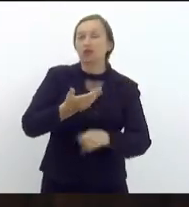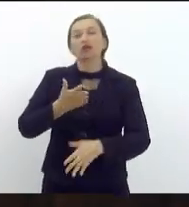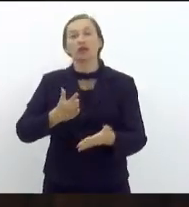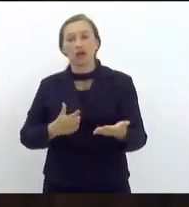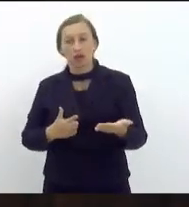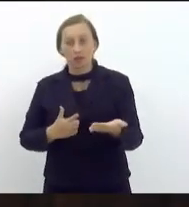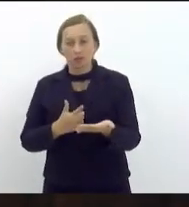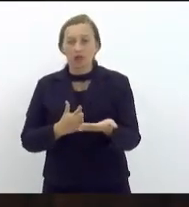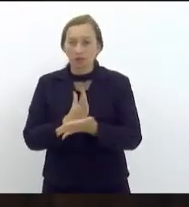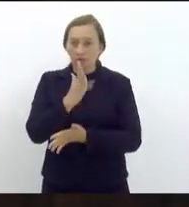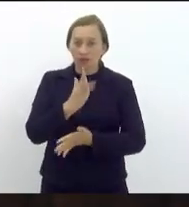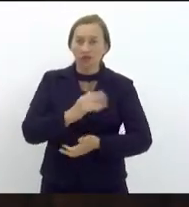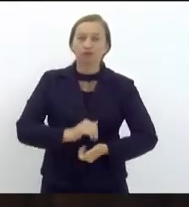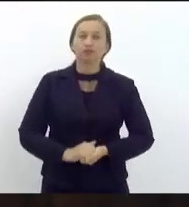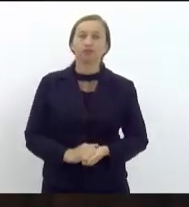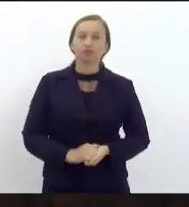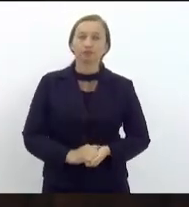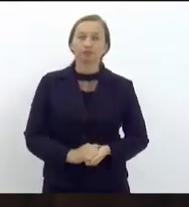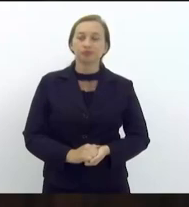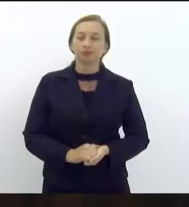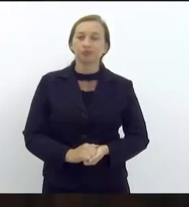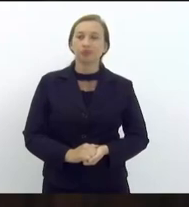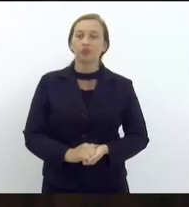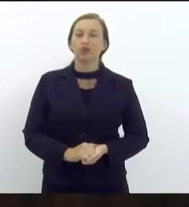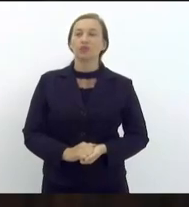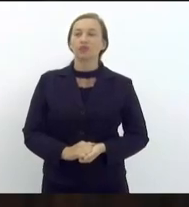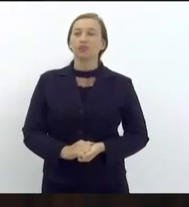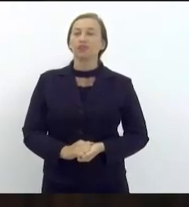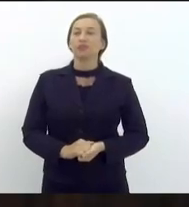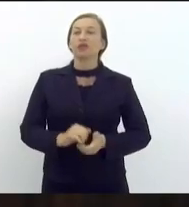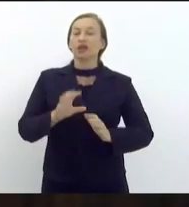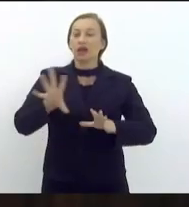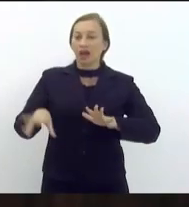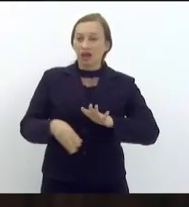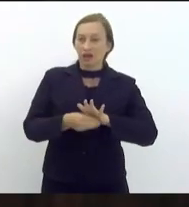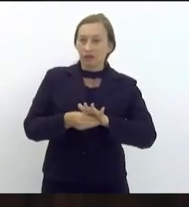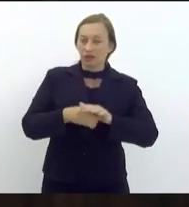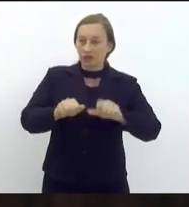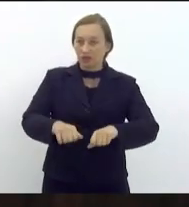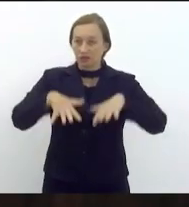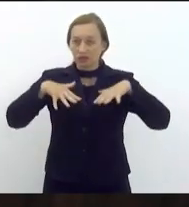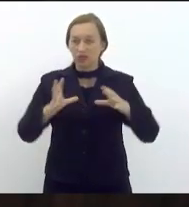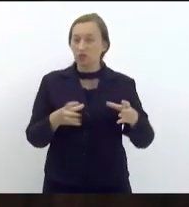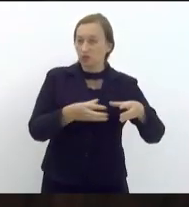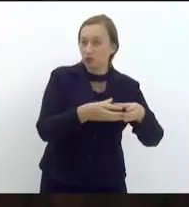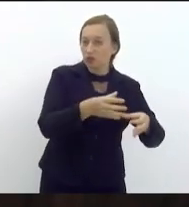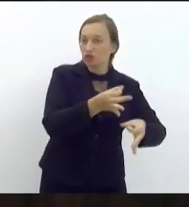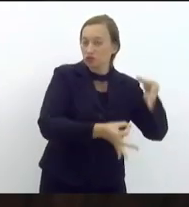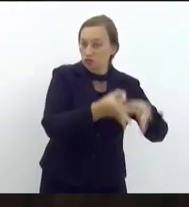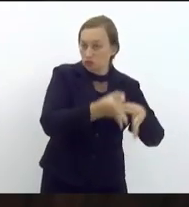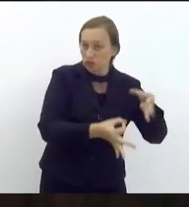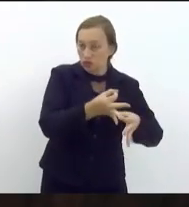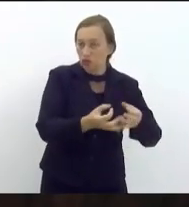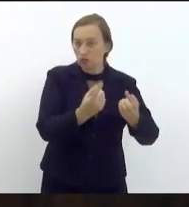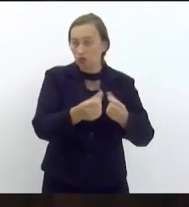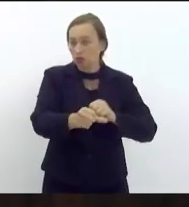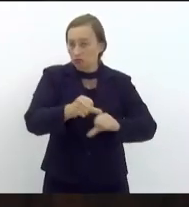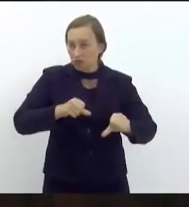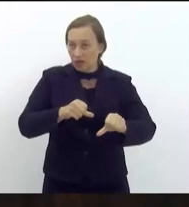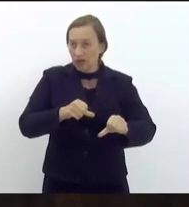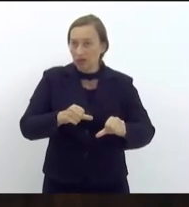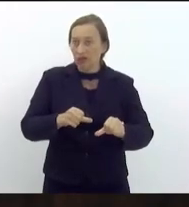e controle favorável novos pareceres a emenda de plenário das comissões de constituições Justiça contrário